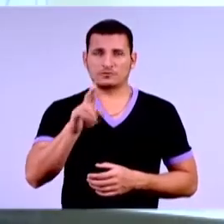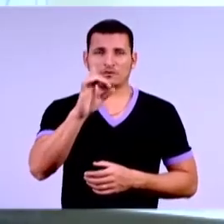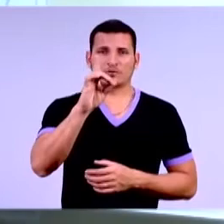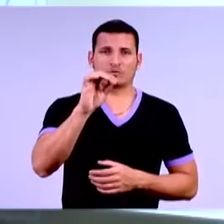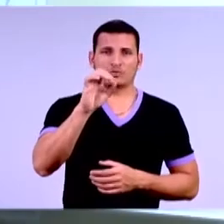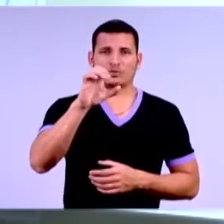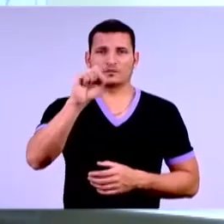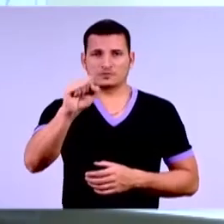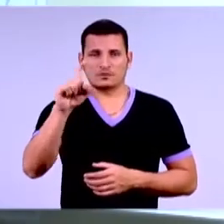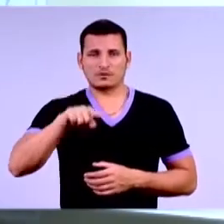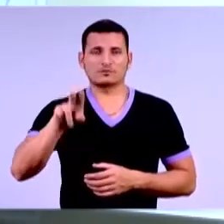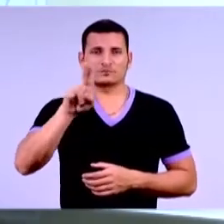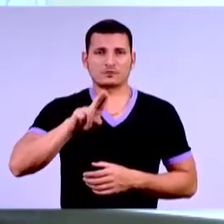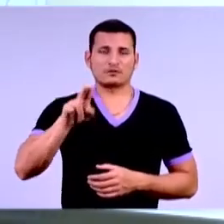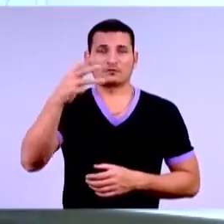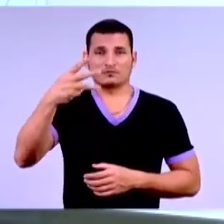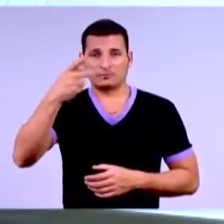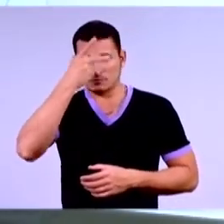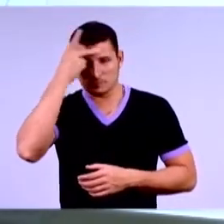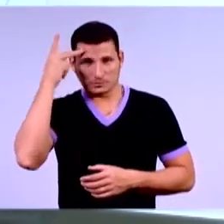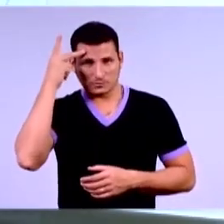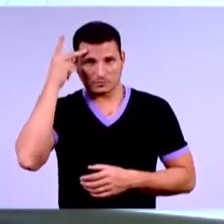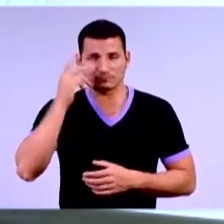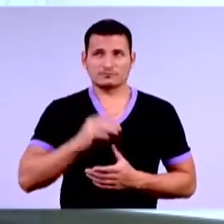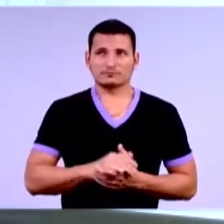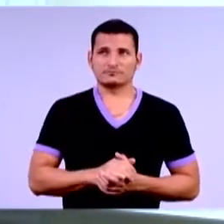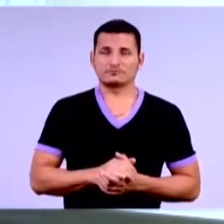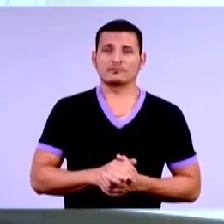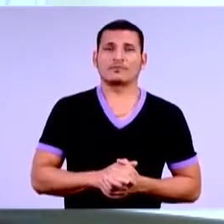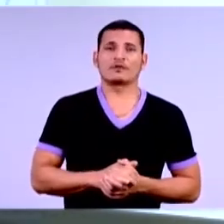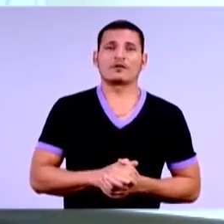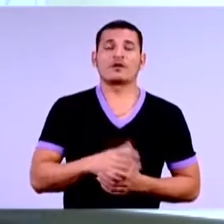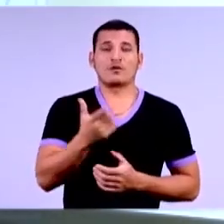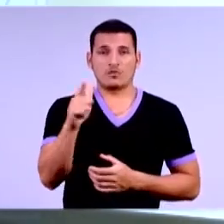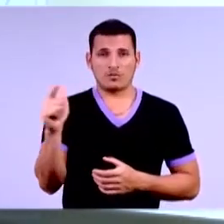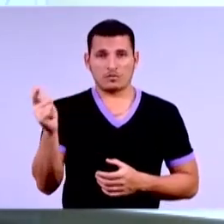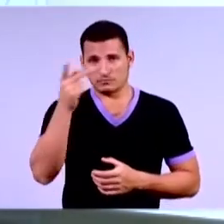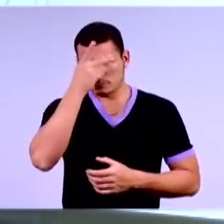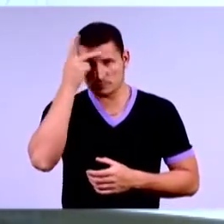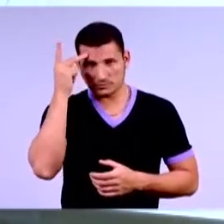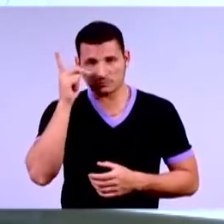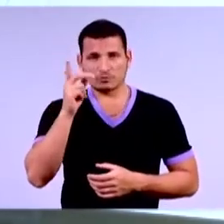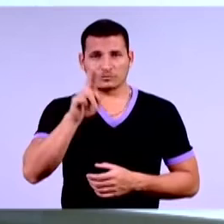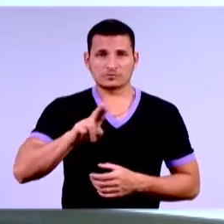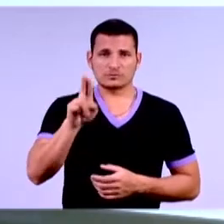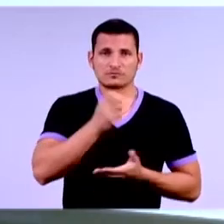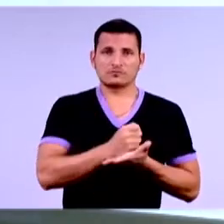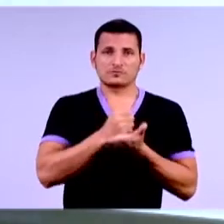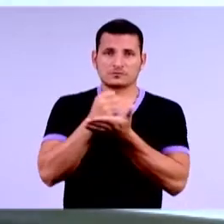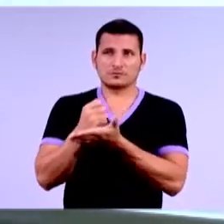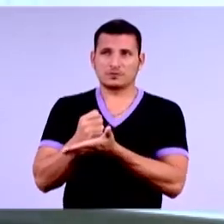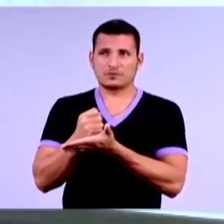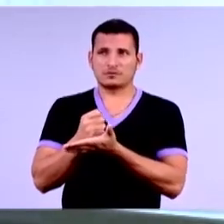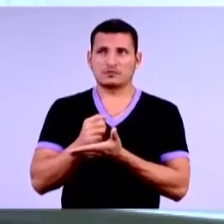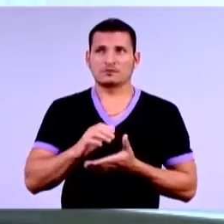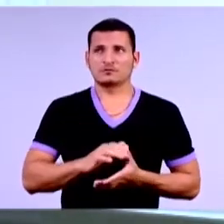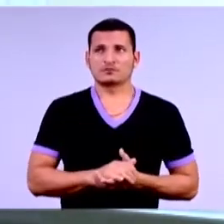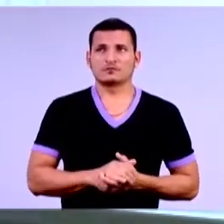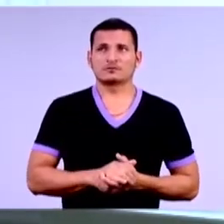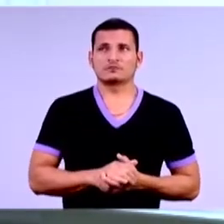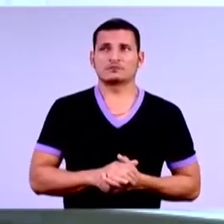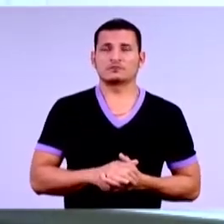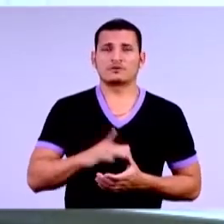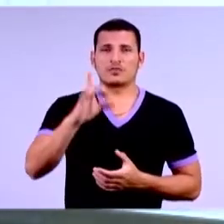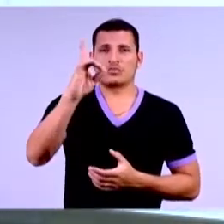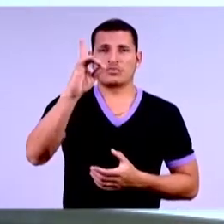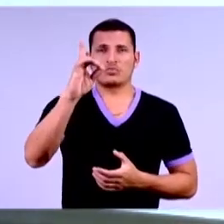com he she e e nas demais pessoas nós vamos auxiliar do pará o início da frase